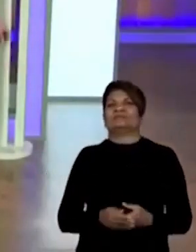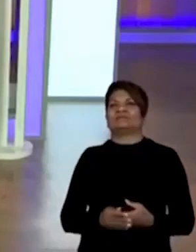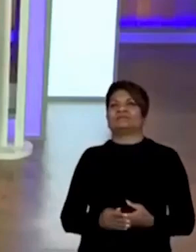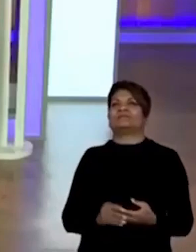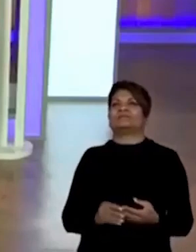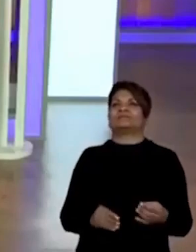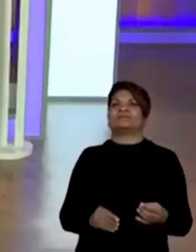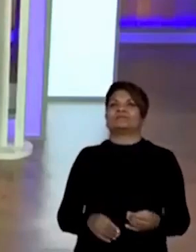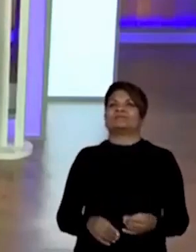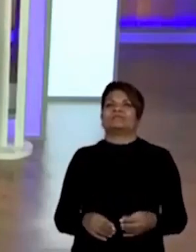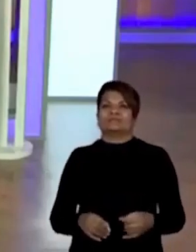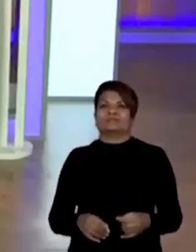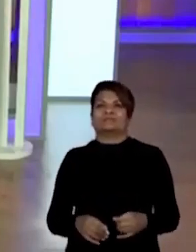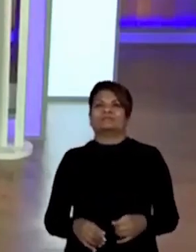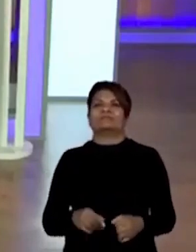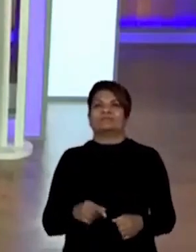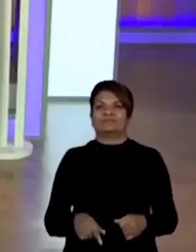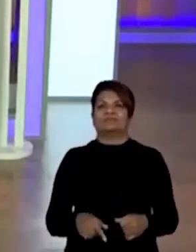Marca!